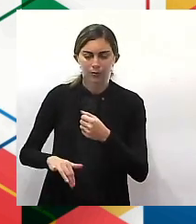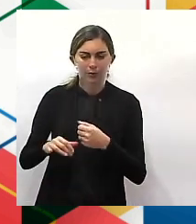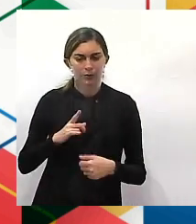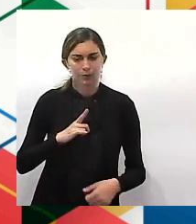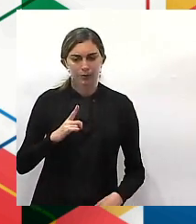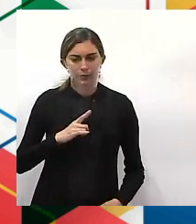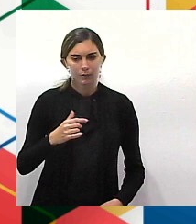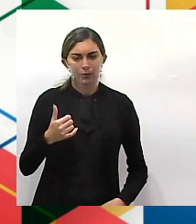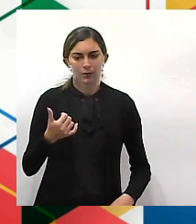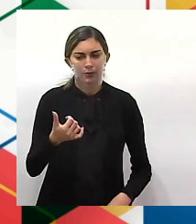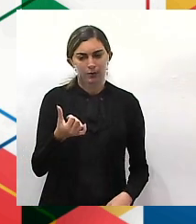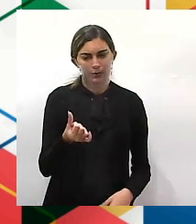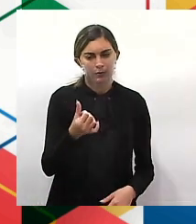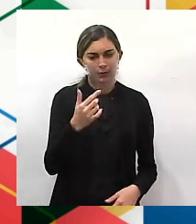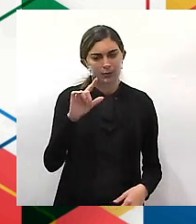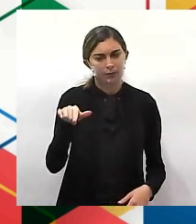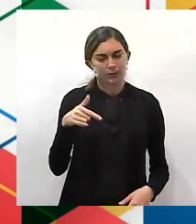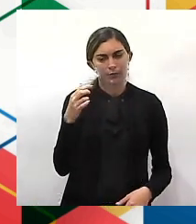vai retirar aí